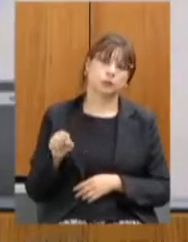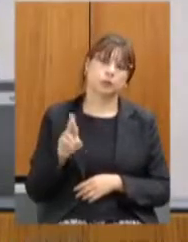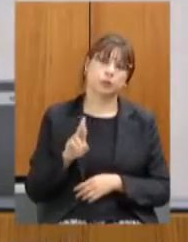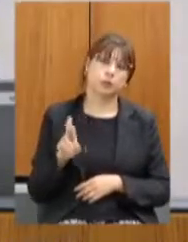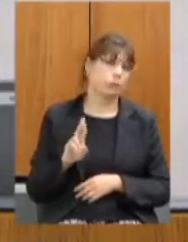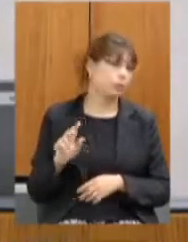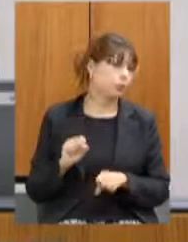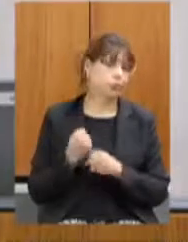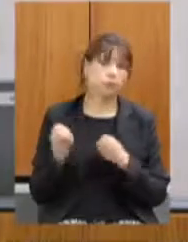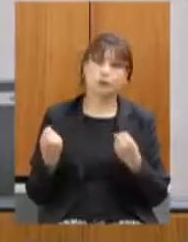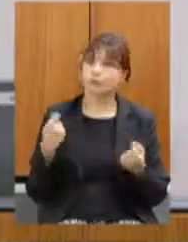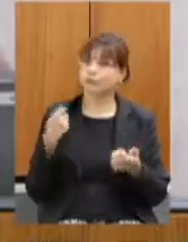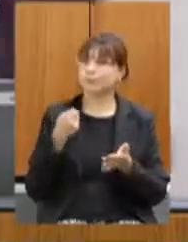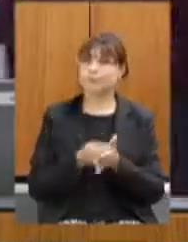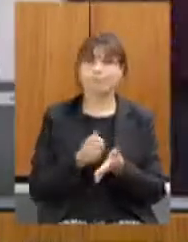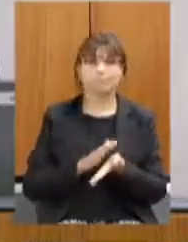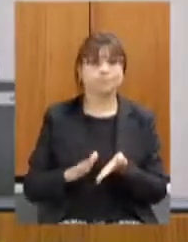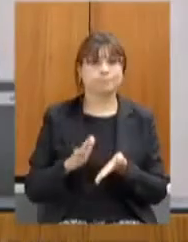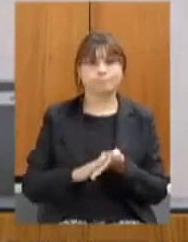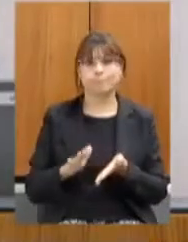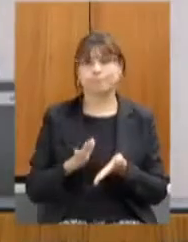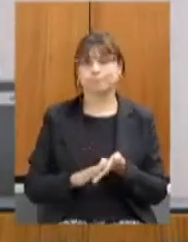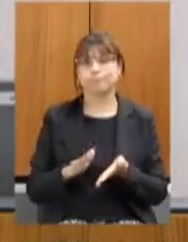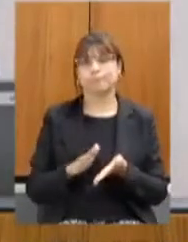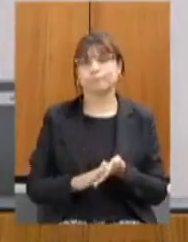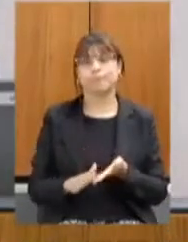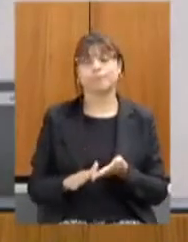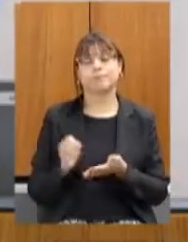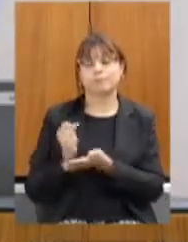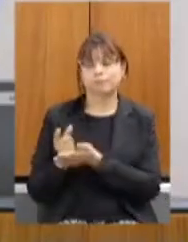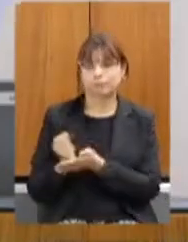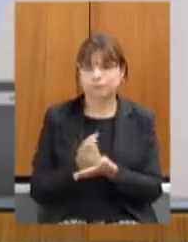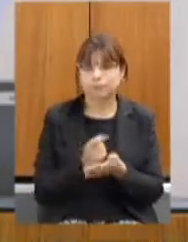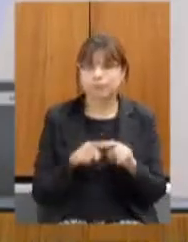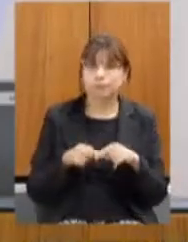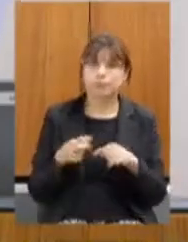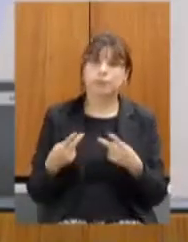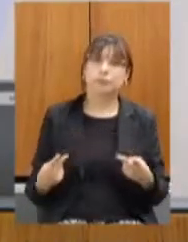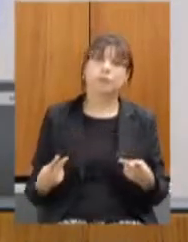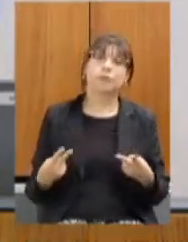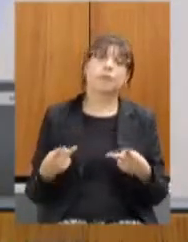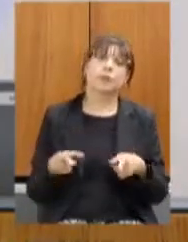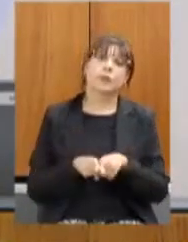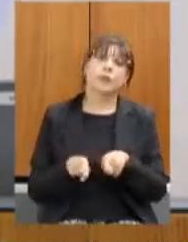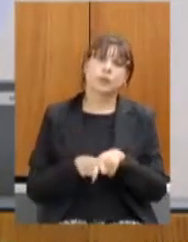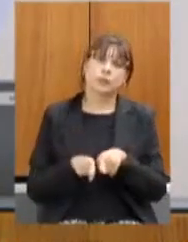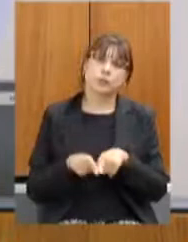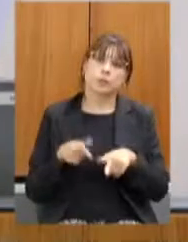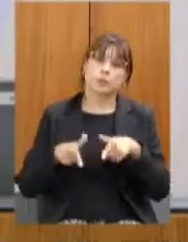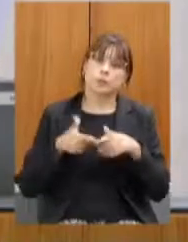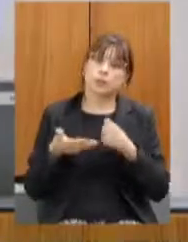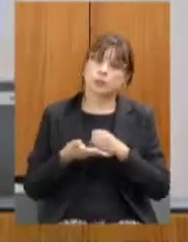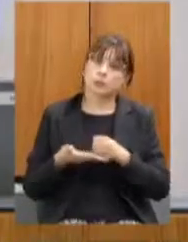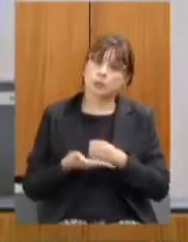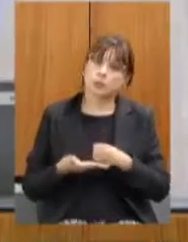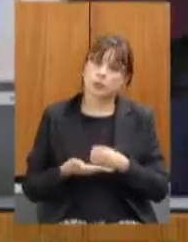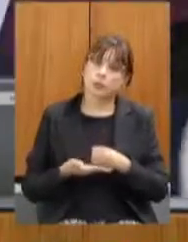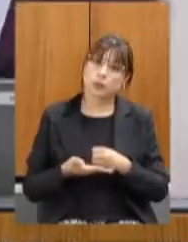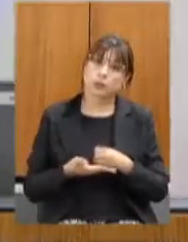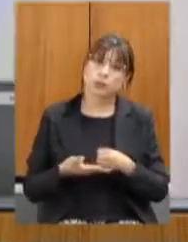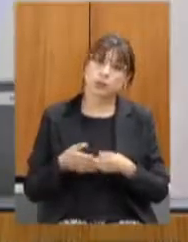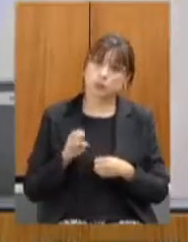realizar os pagamentos de despesas de fornecimentos e serviços essenciais que se